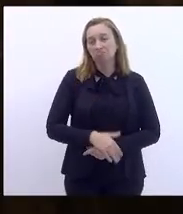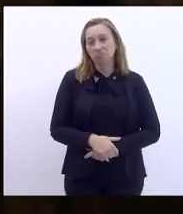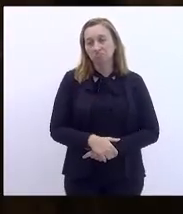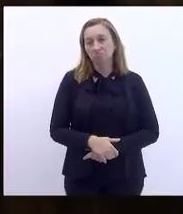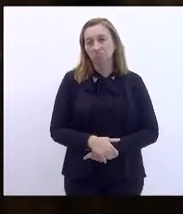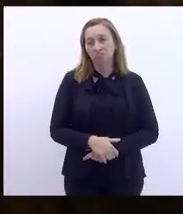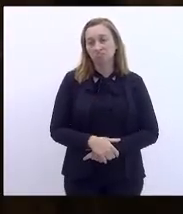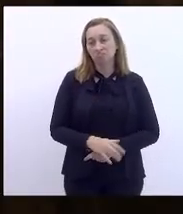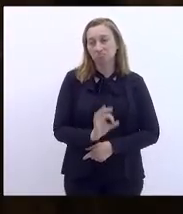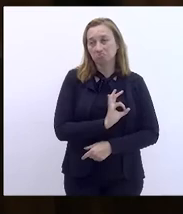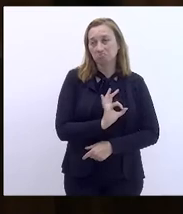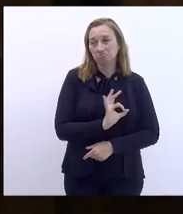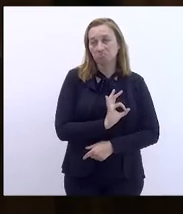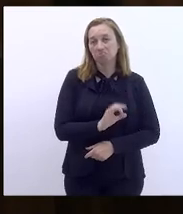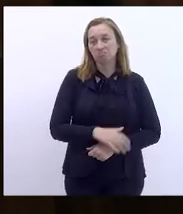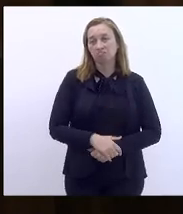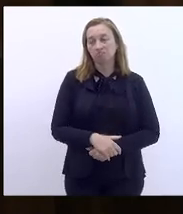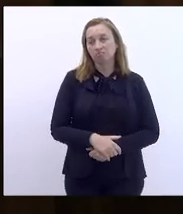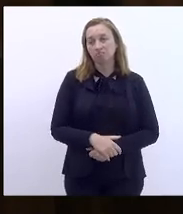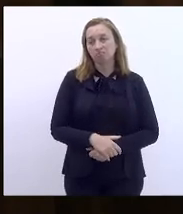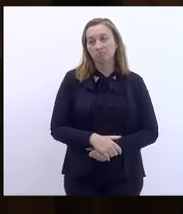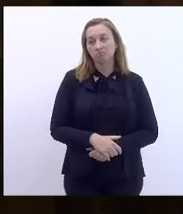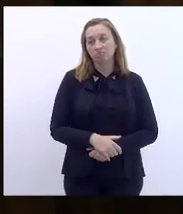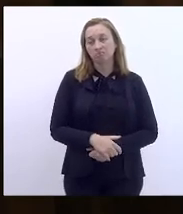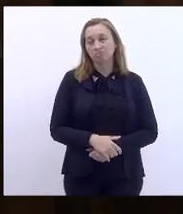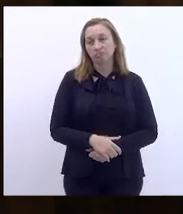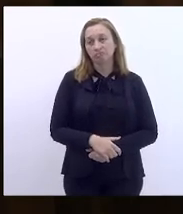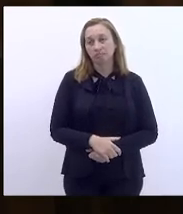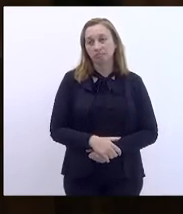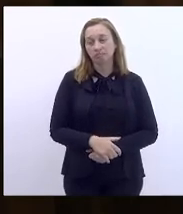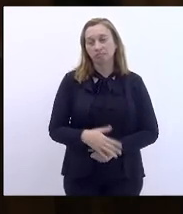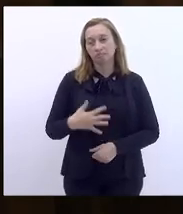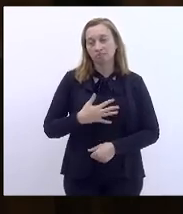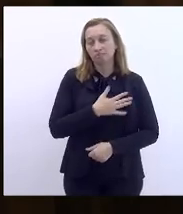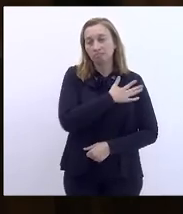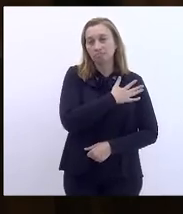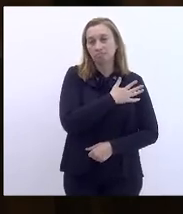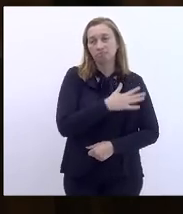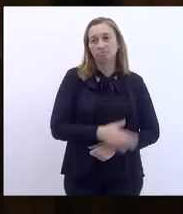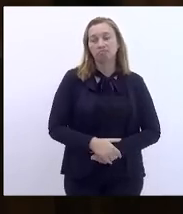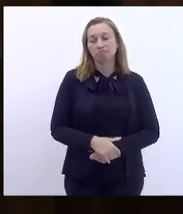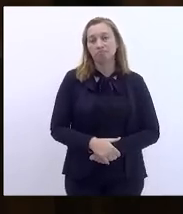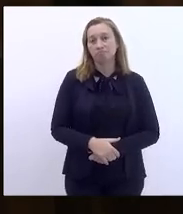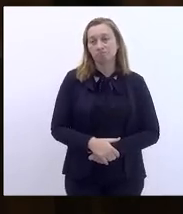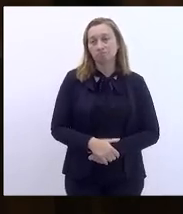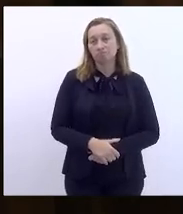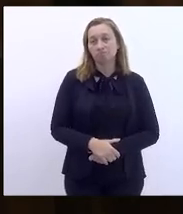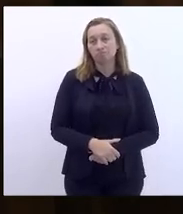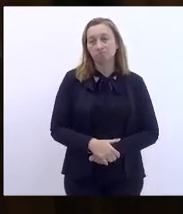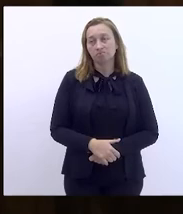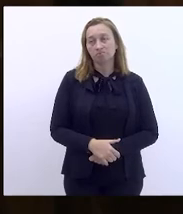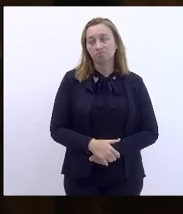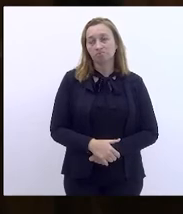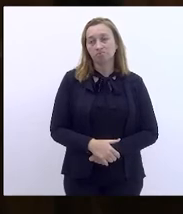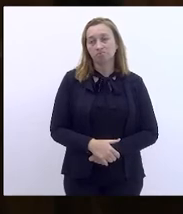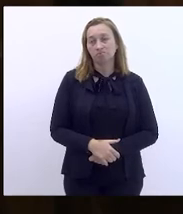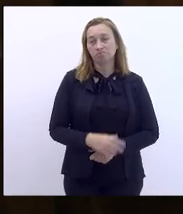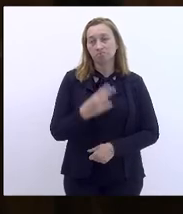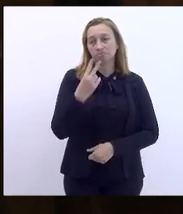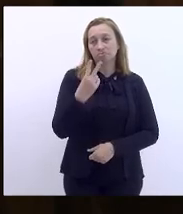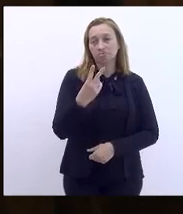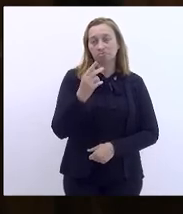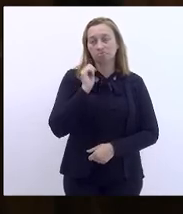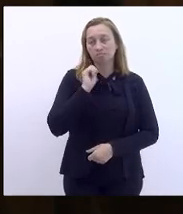por policiais né militares em duas de